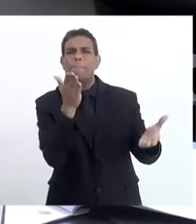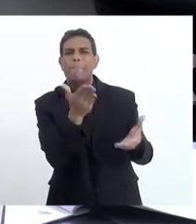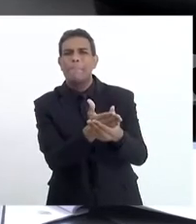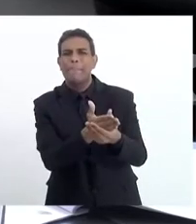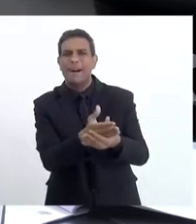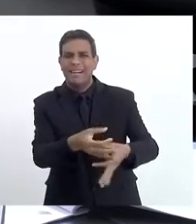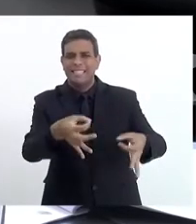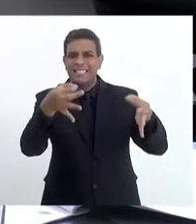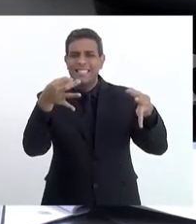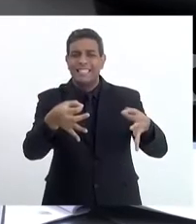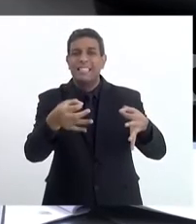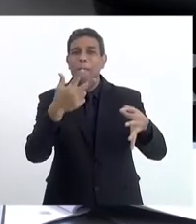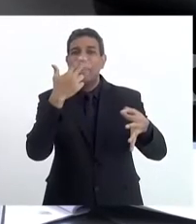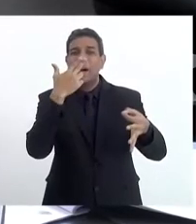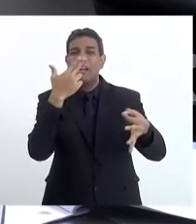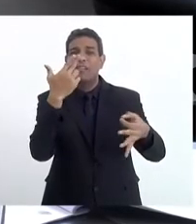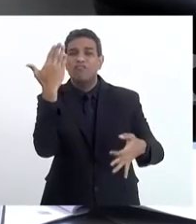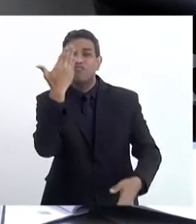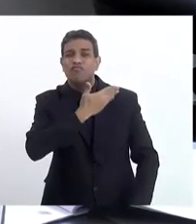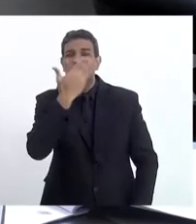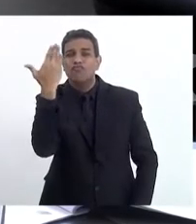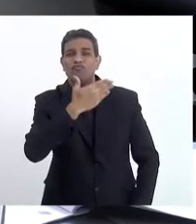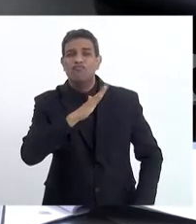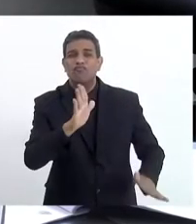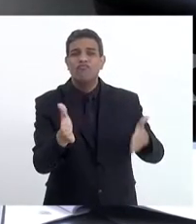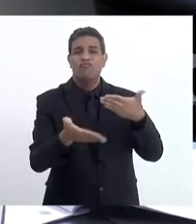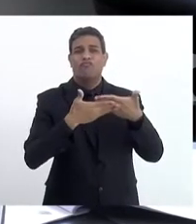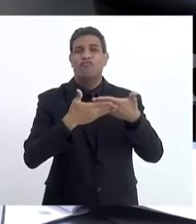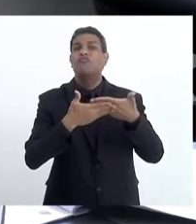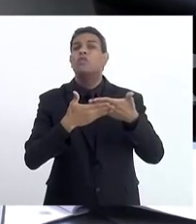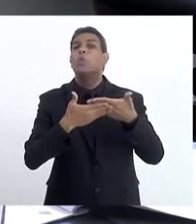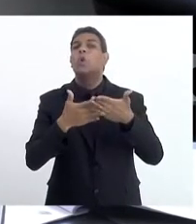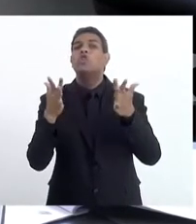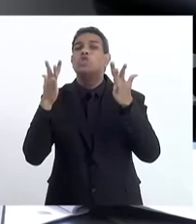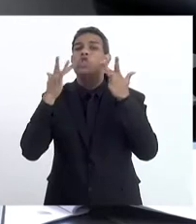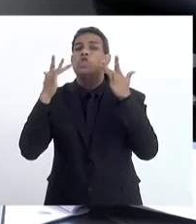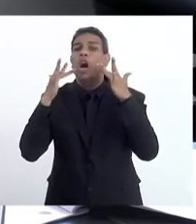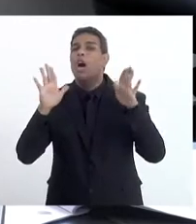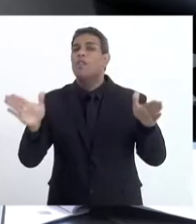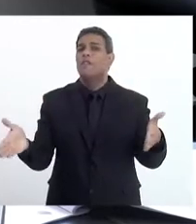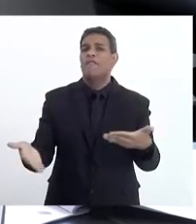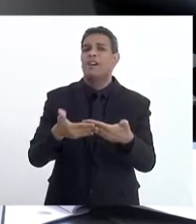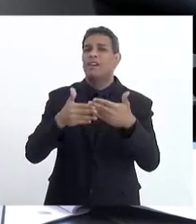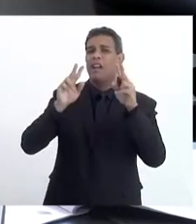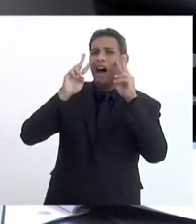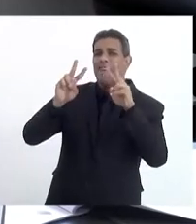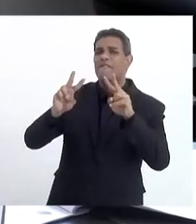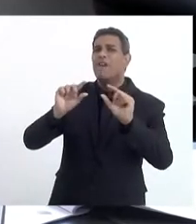efeito censura nos espetáculos fechados, né?